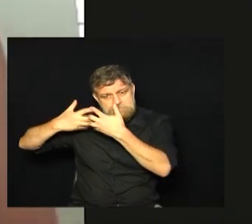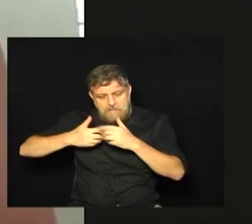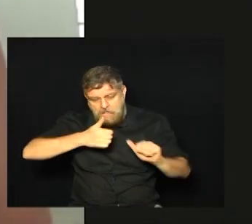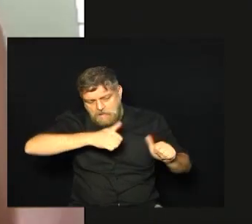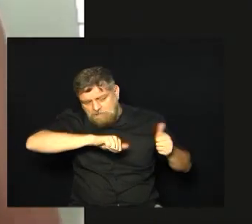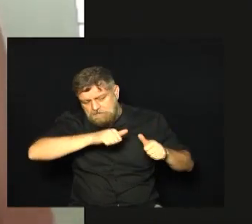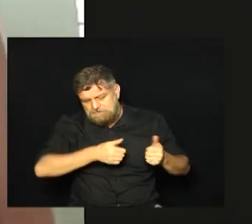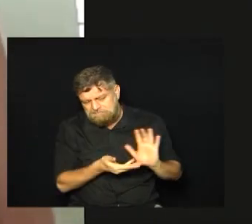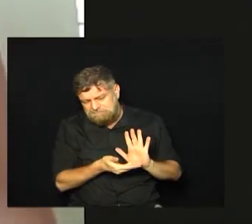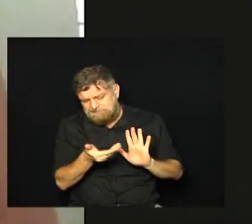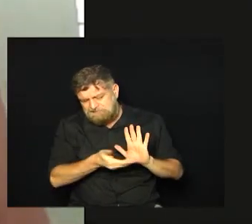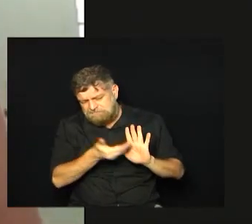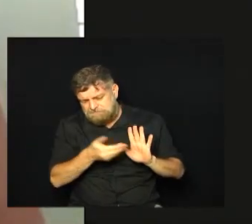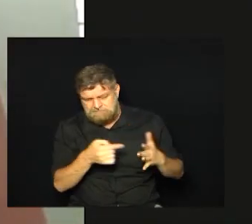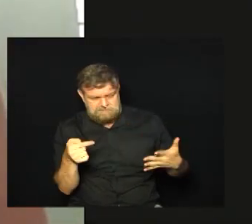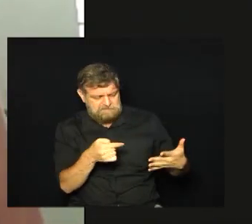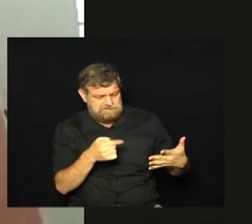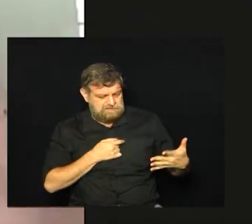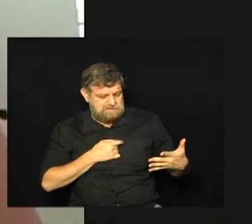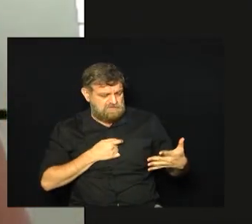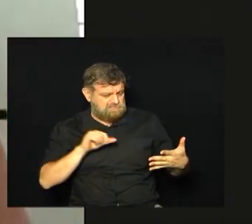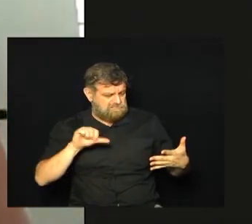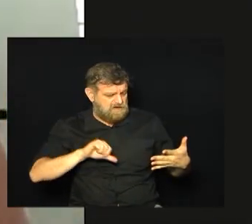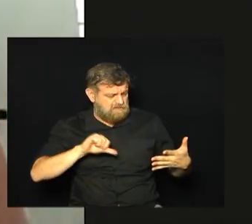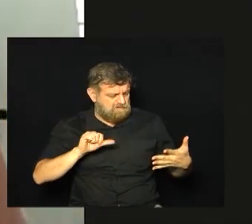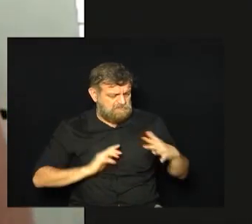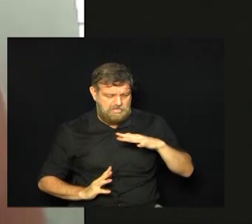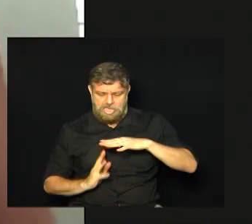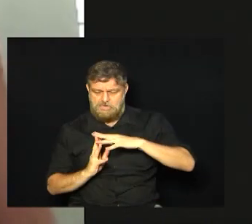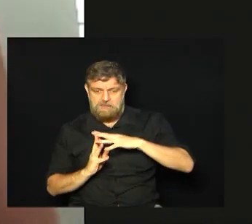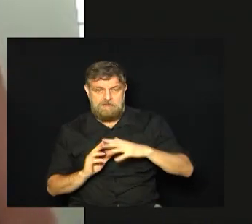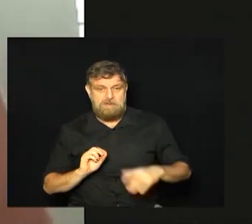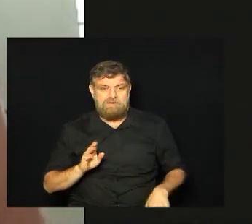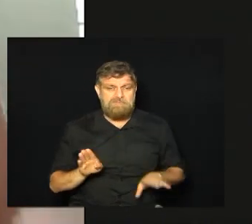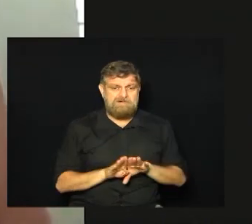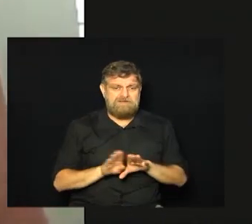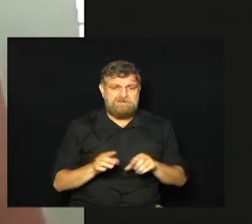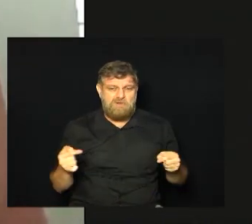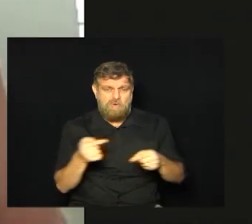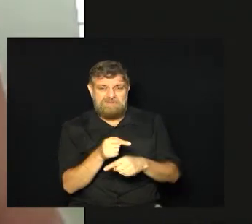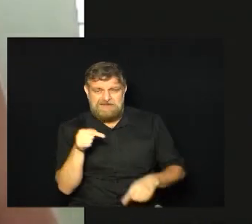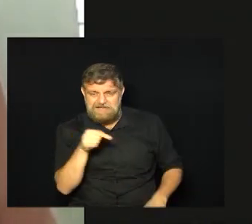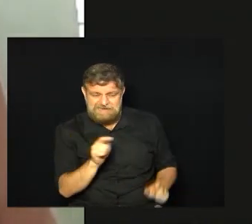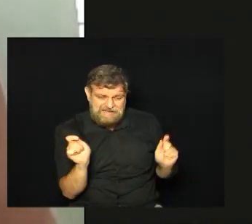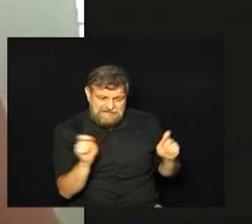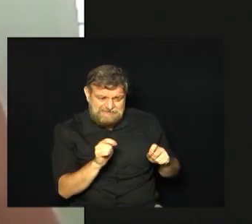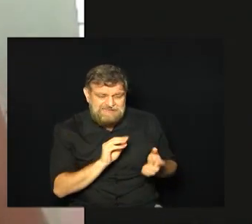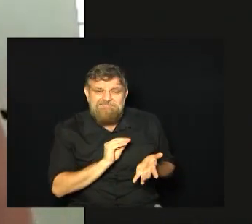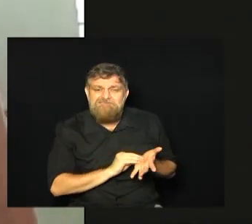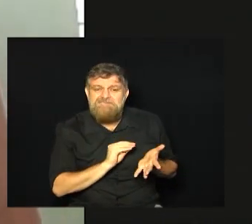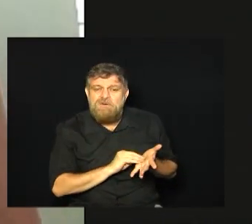analiso, isso daqui está muito dramático, muito exagerado, ou do contrário, olha, essa passagem está